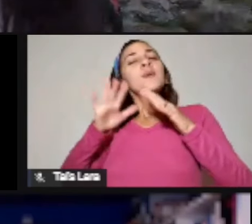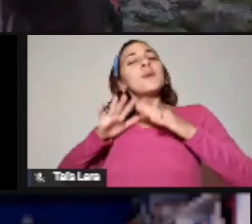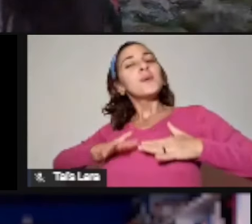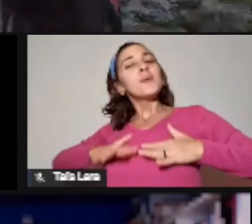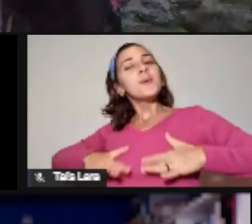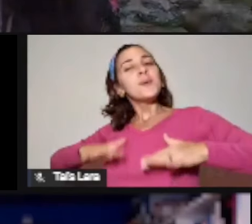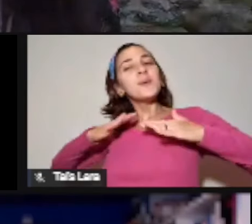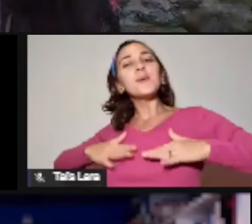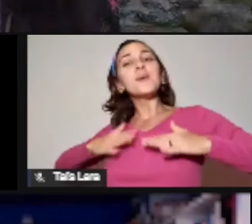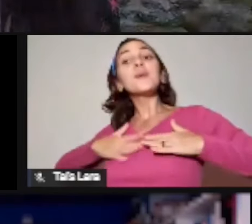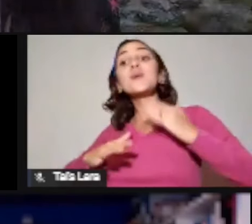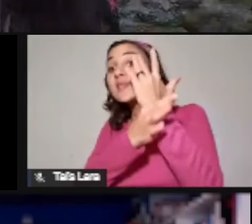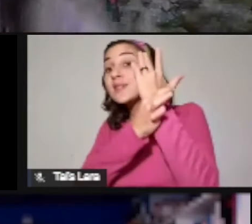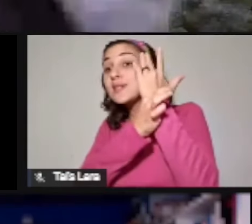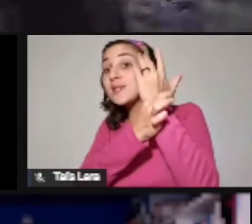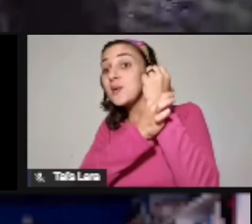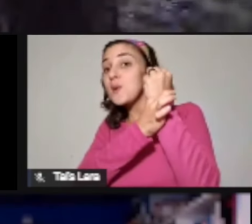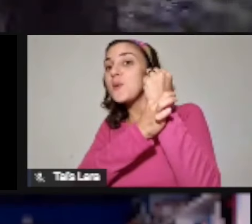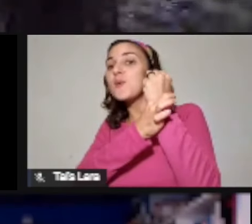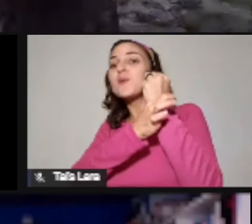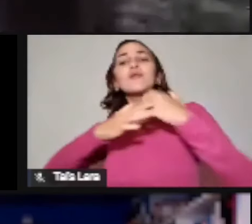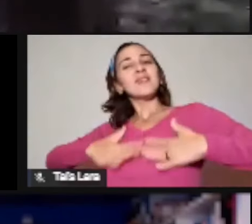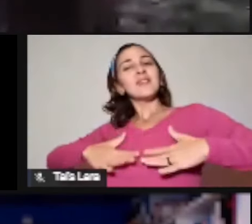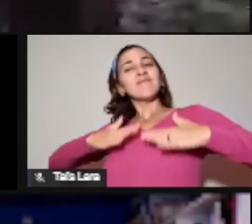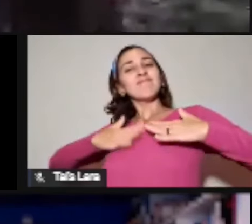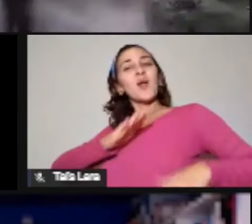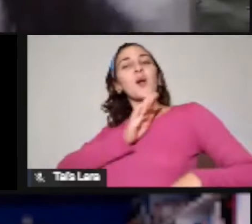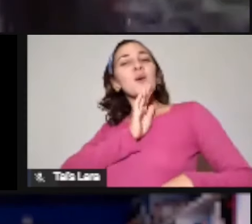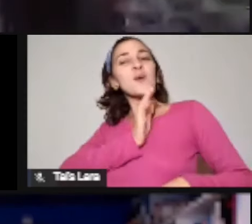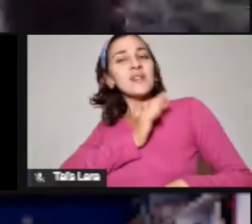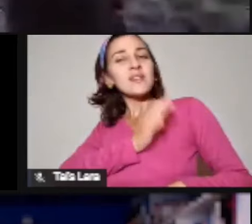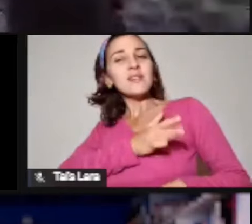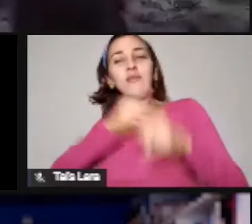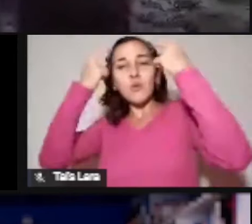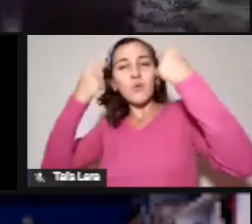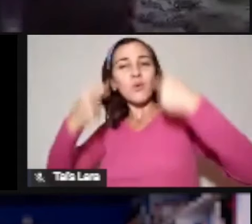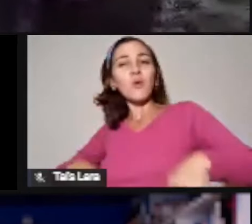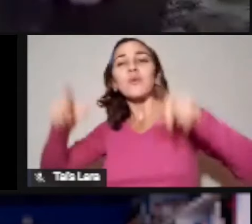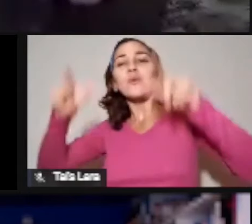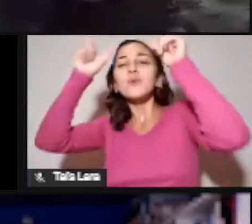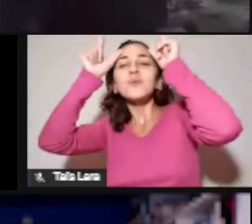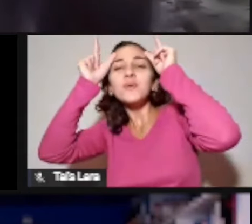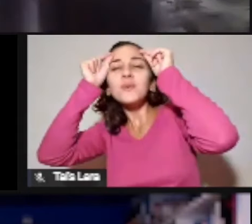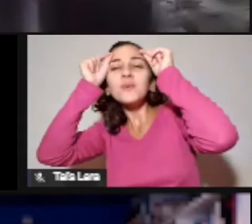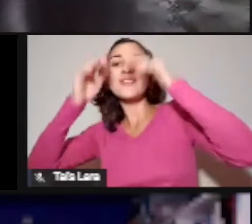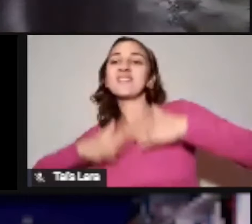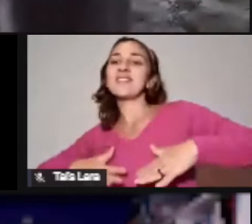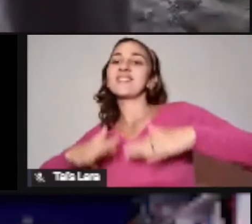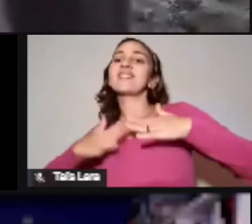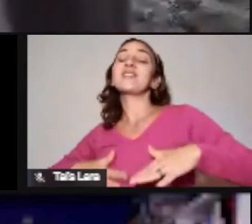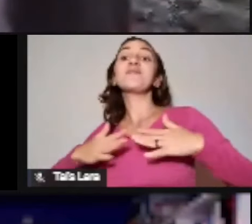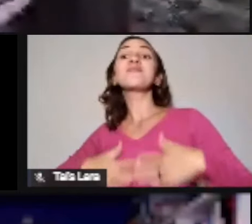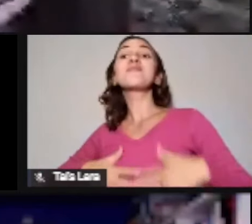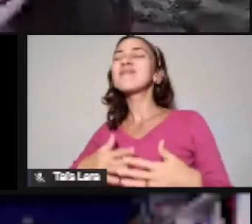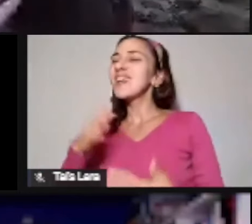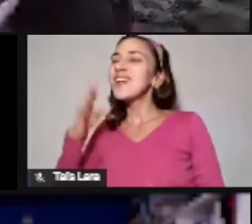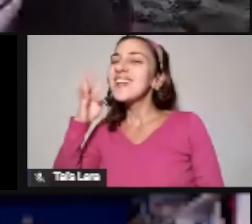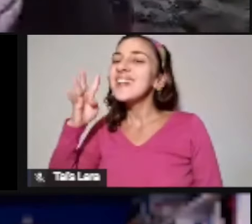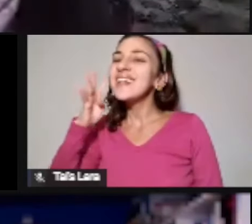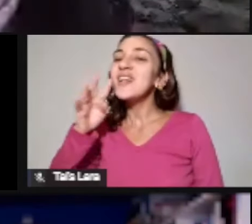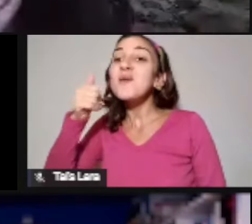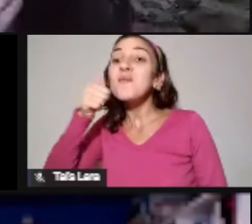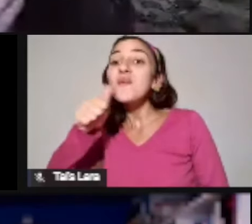preciso, sim, um esforço, né? De todos e todas. Mas foi muito legal a Sheila contando que para ela funcionou.